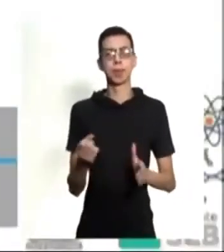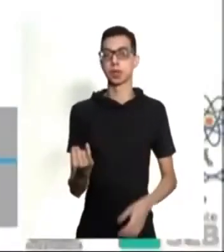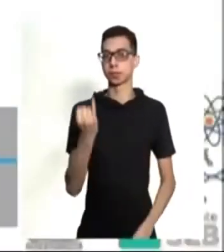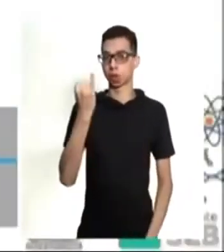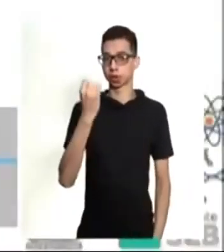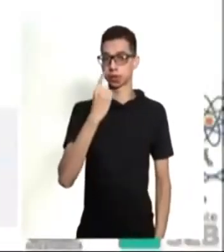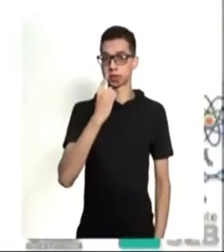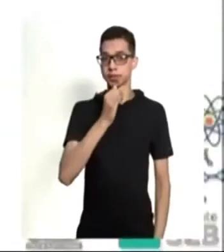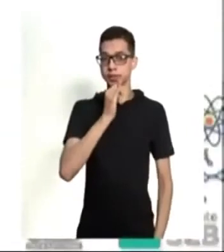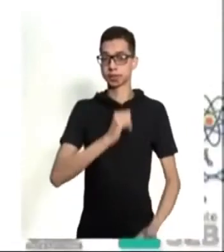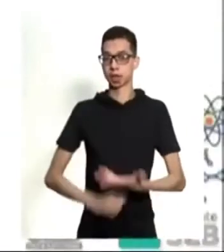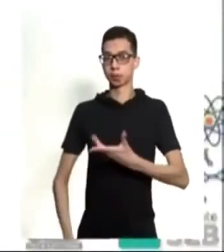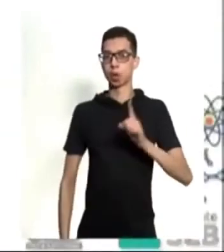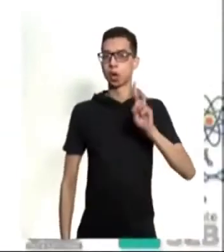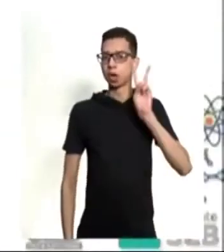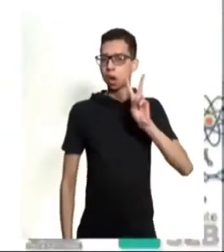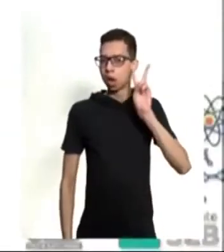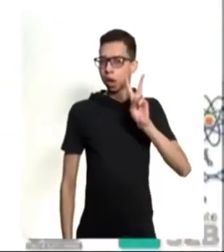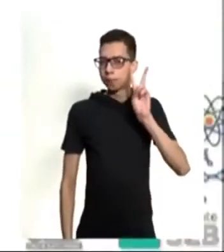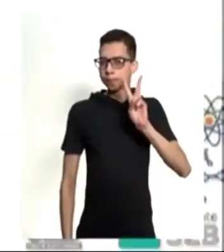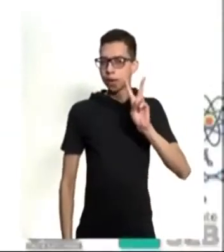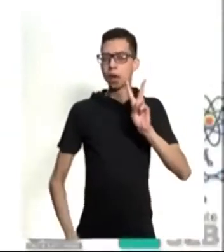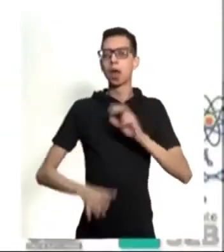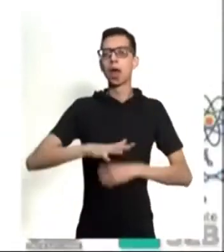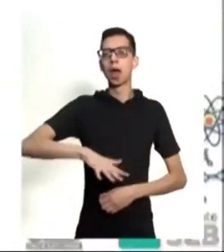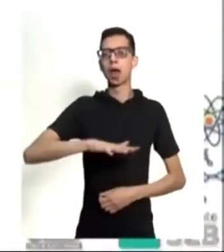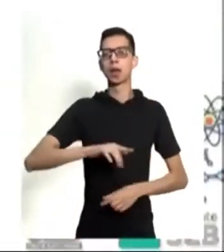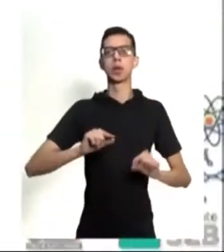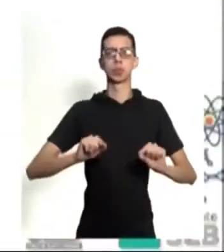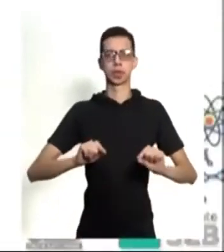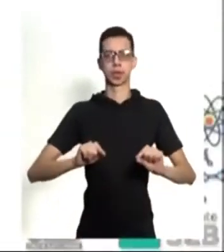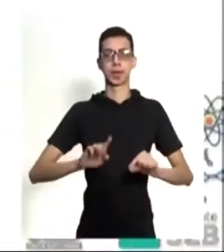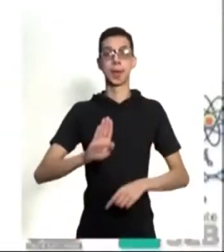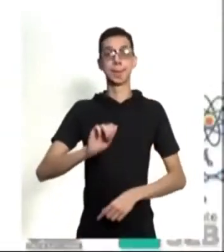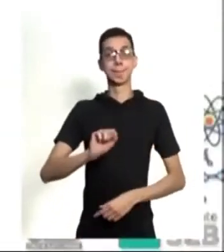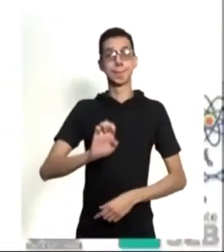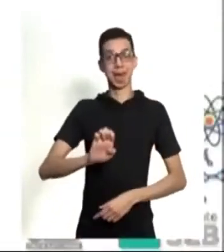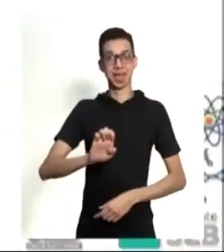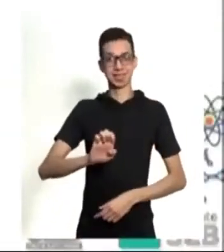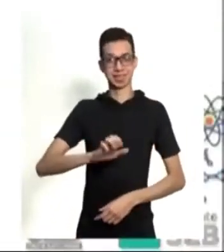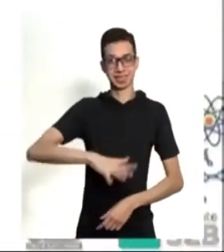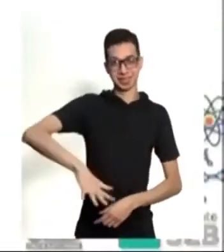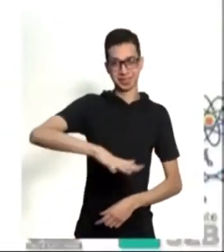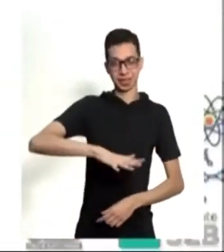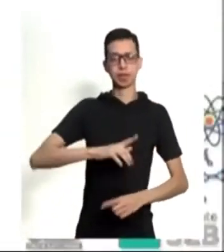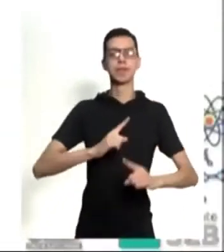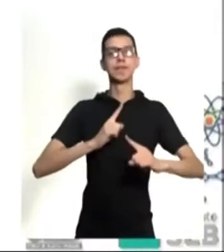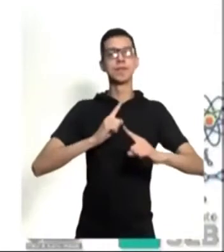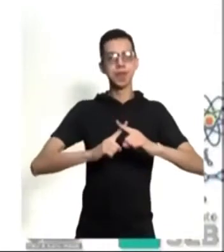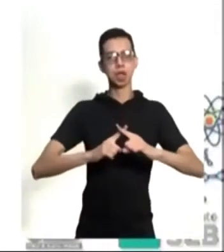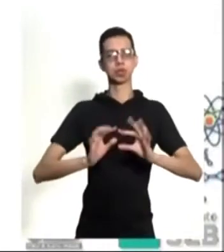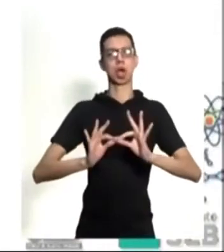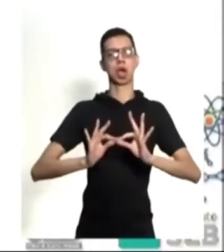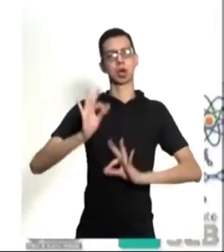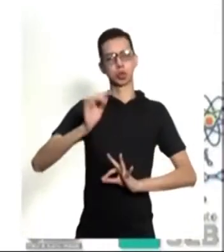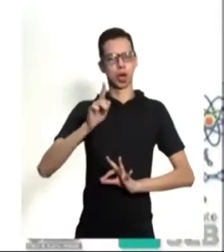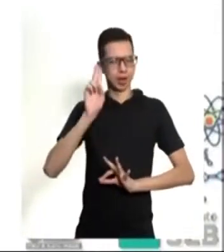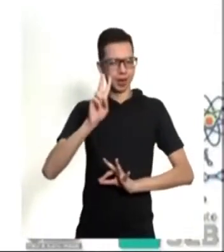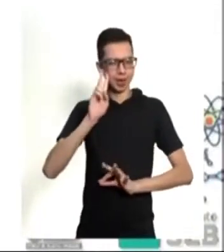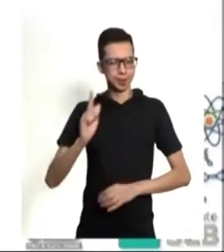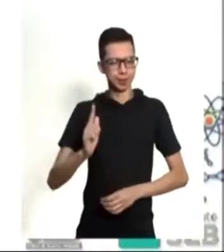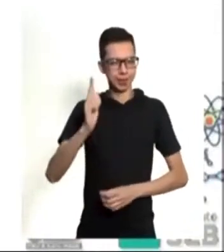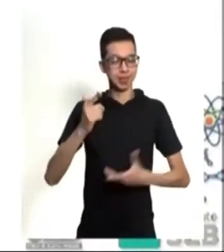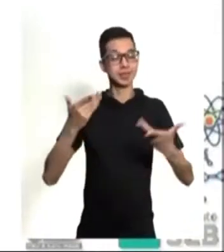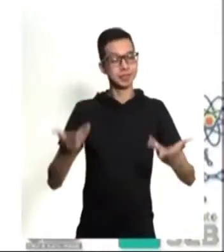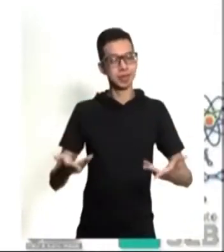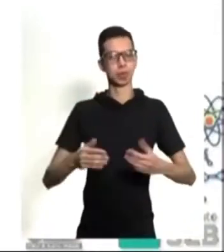de Cavalieri. Lembra? Área da base vezes a altura. O Fredão destacou a base para você, filho. A base é um quadradinho. Como